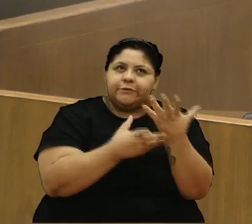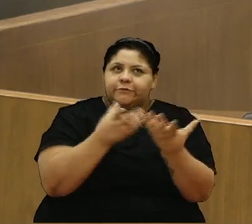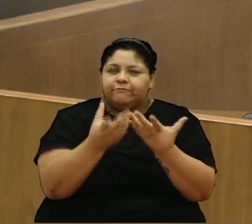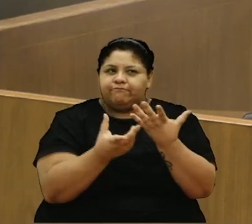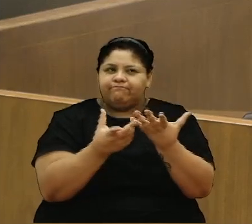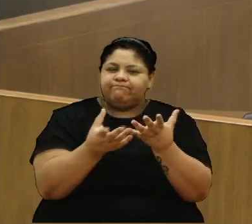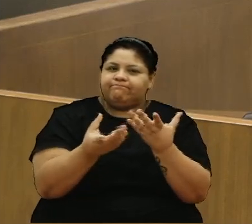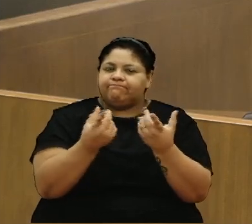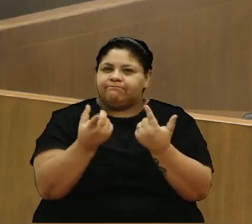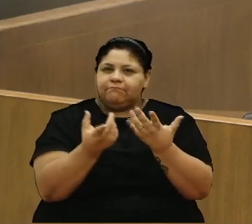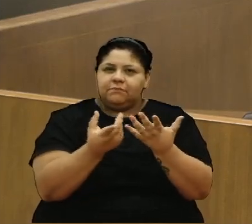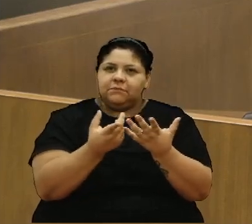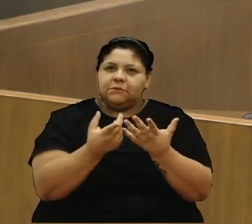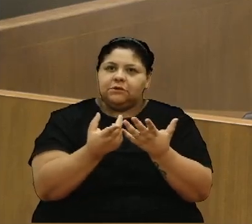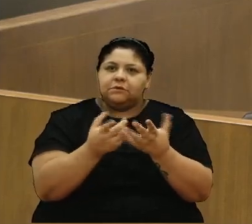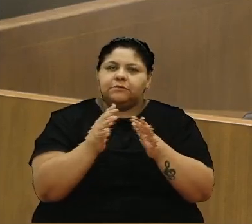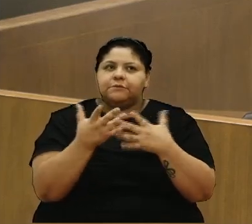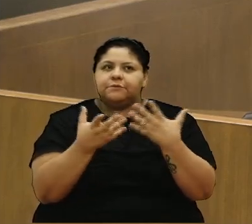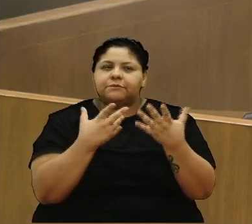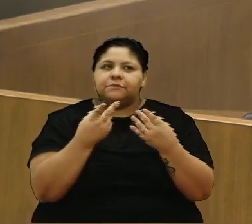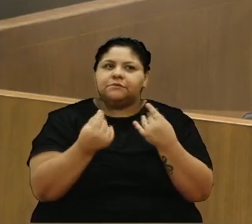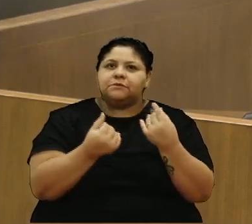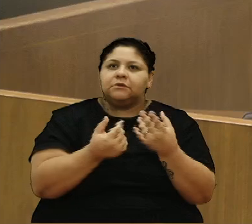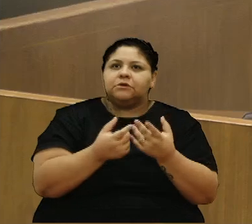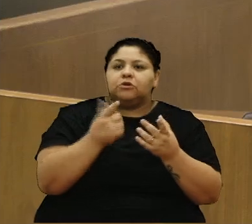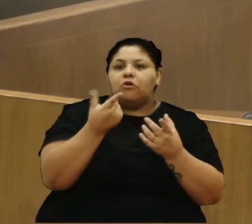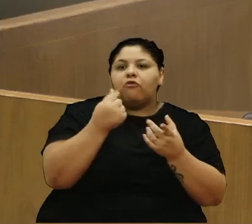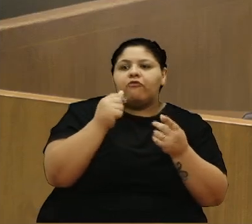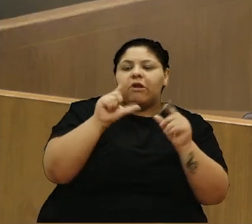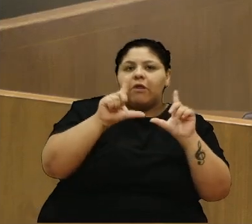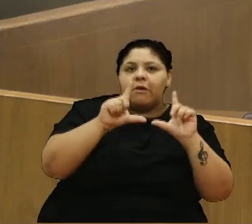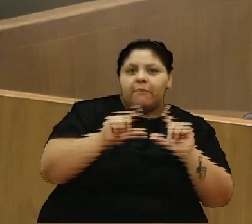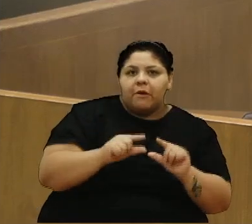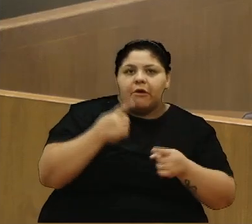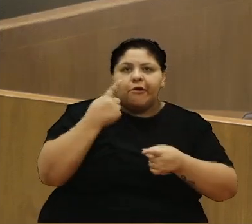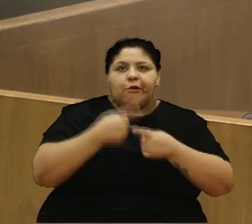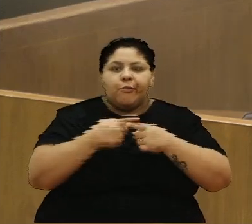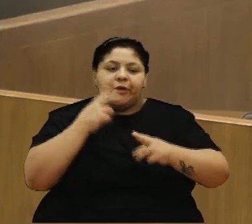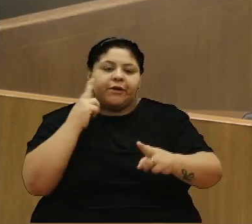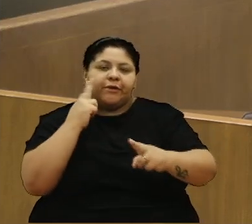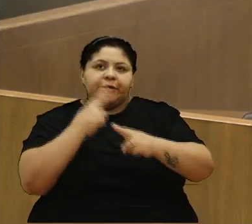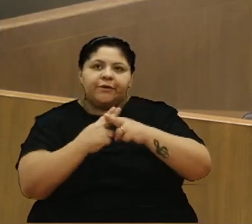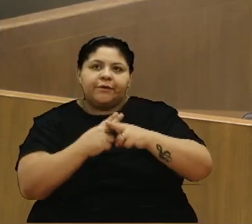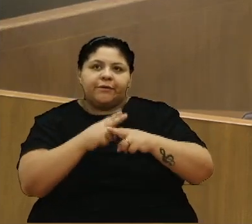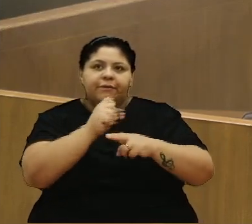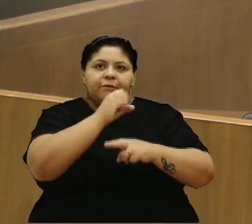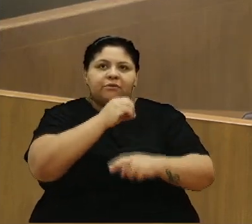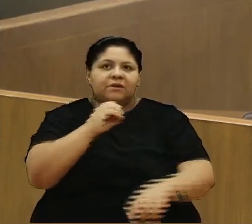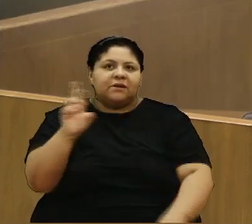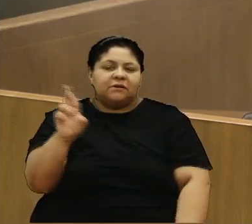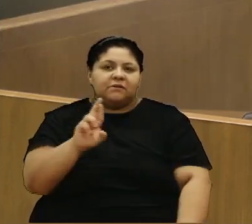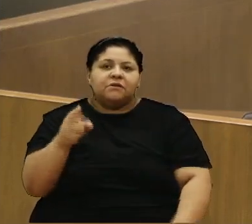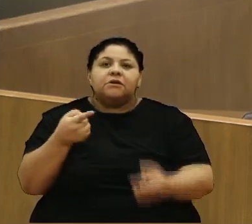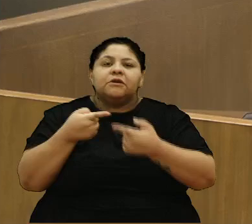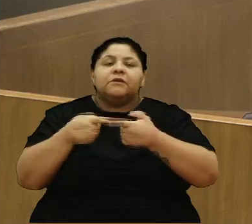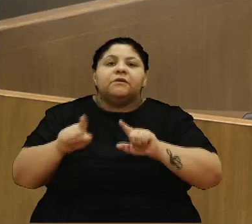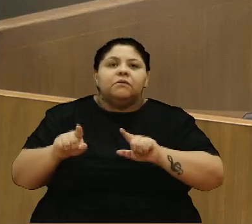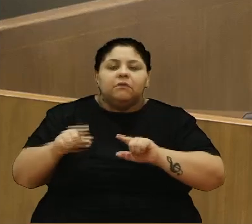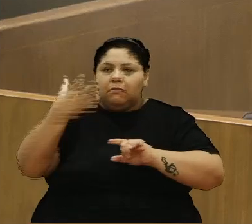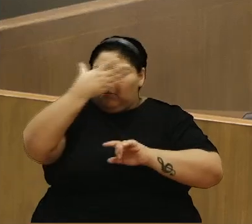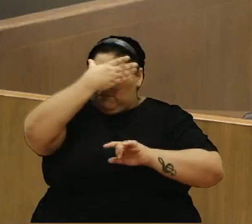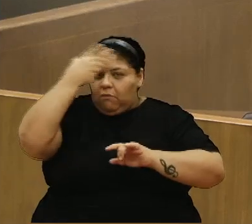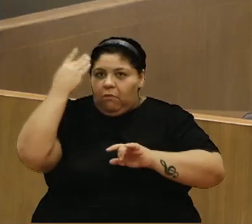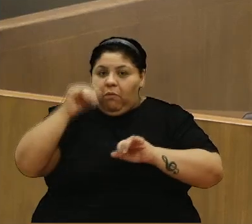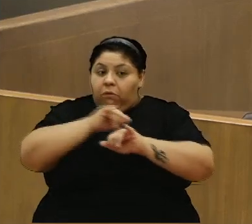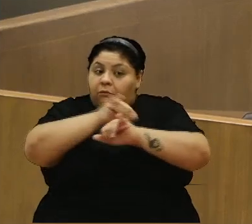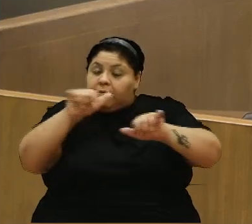primeiro olhar, né, o valor é baixo porque o valor da caixa é R$80. Mas o que esqueceram de avisar